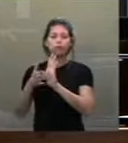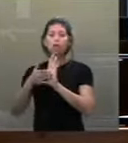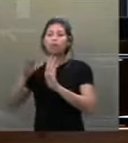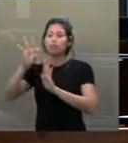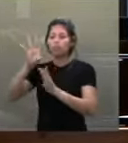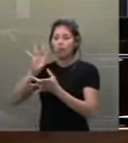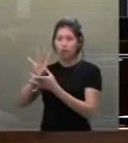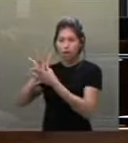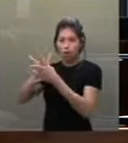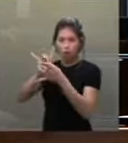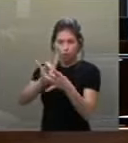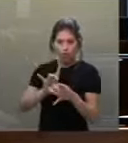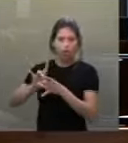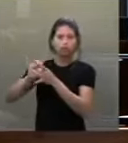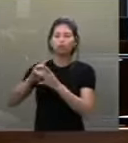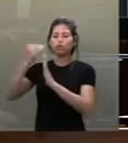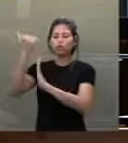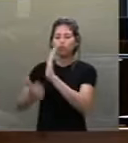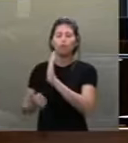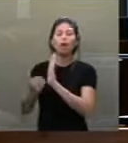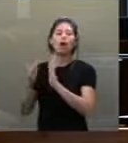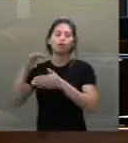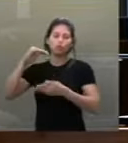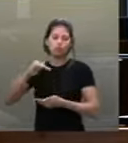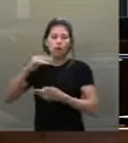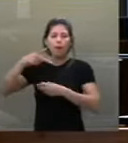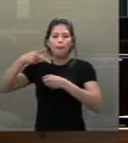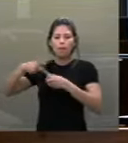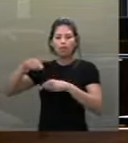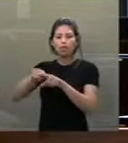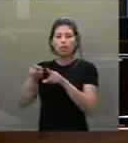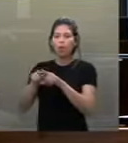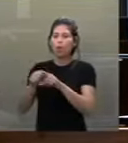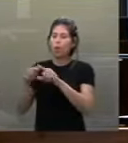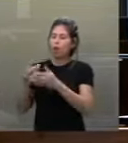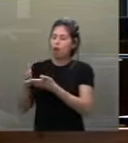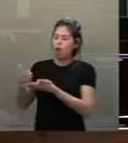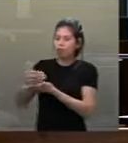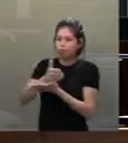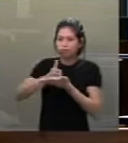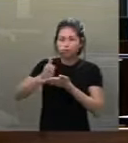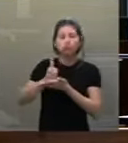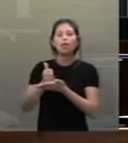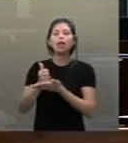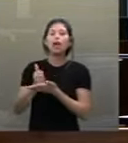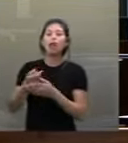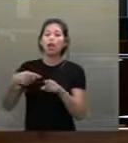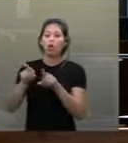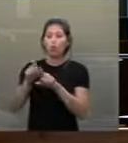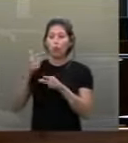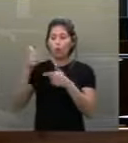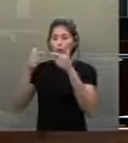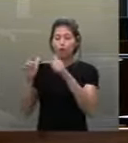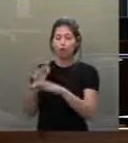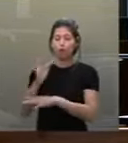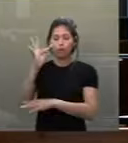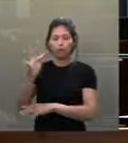de baixa de preços do barril, de modo a acumular recursos para financiar o amortecimento das altas